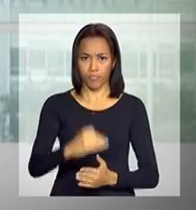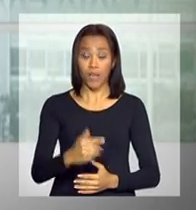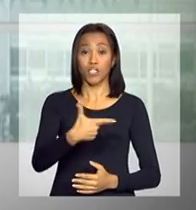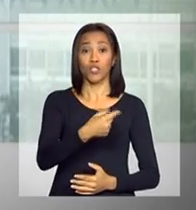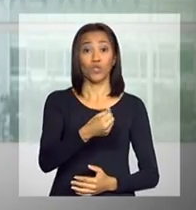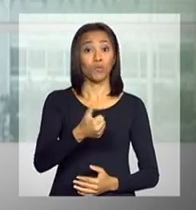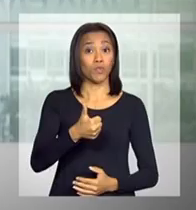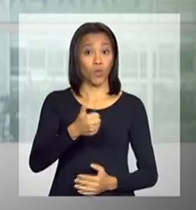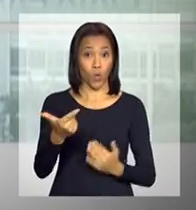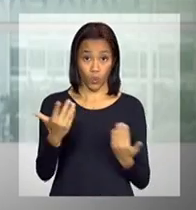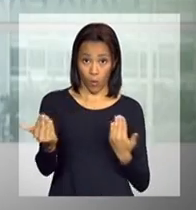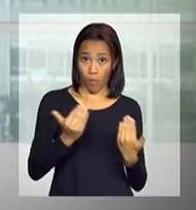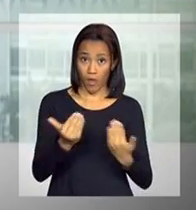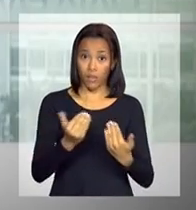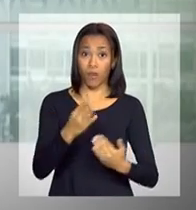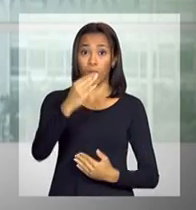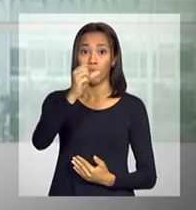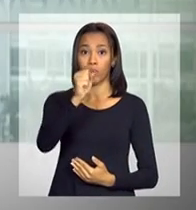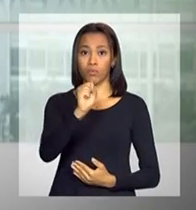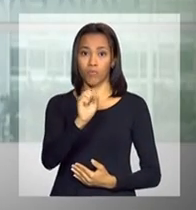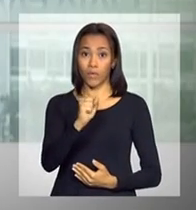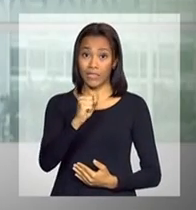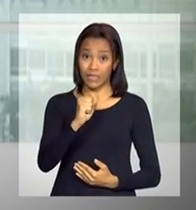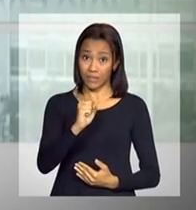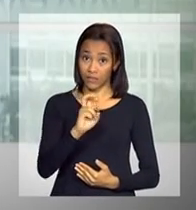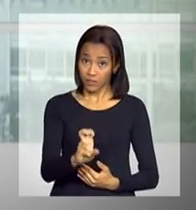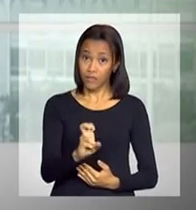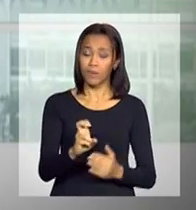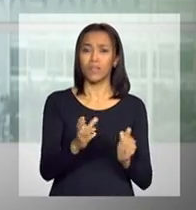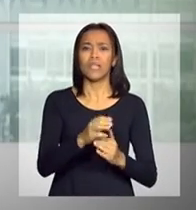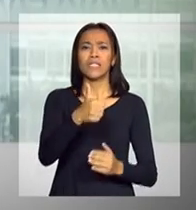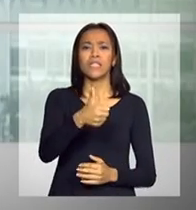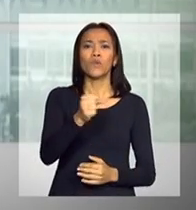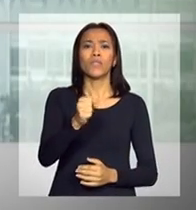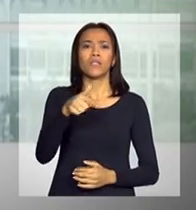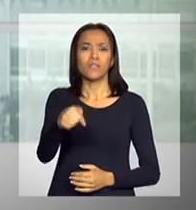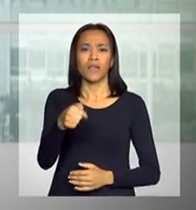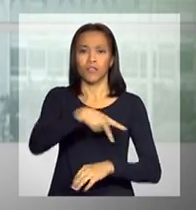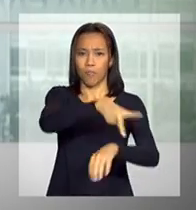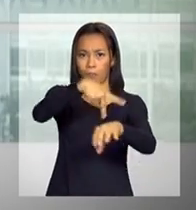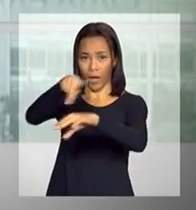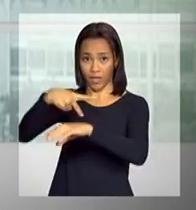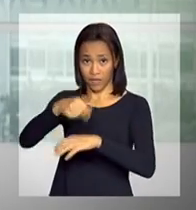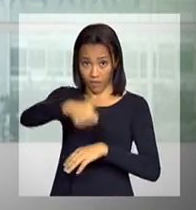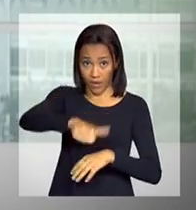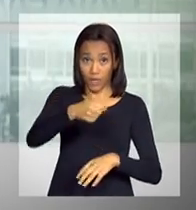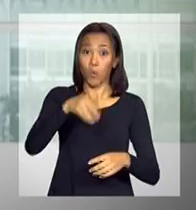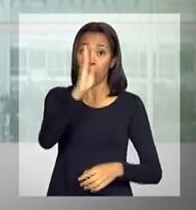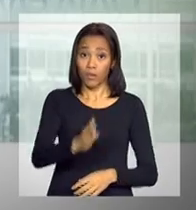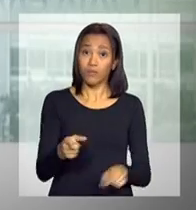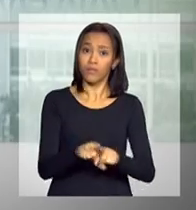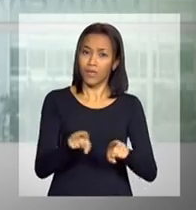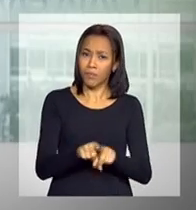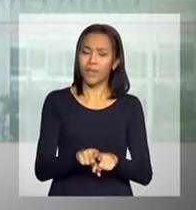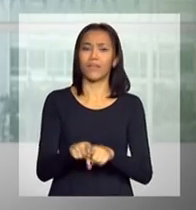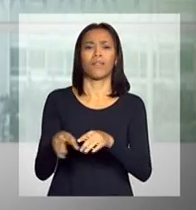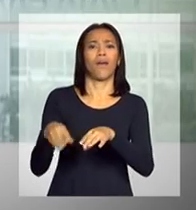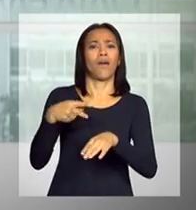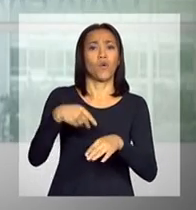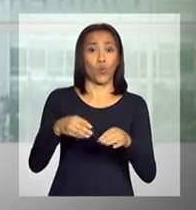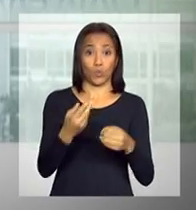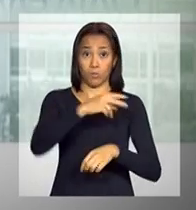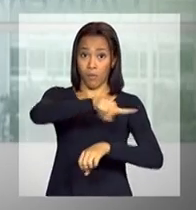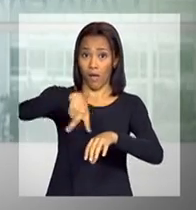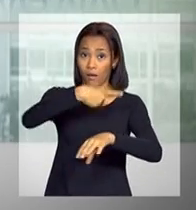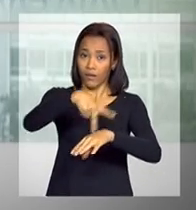2011 ficando na posição número 85 entre os 187 países avaliados o Brasil está entre os países